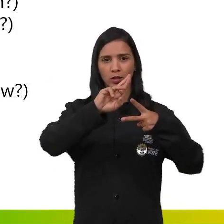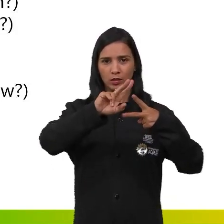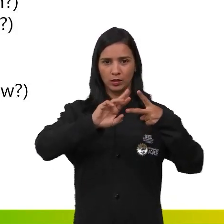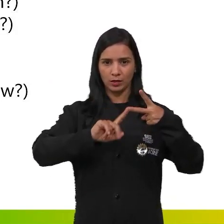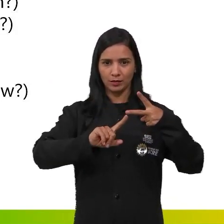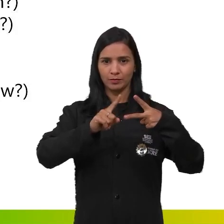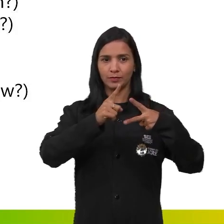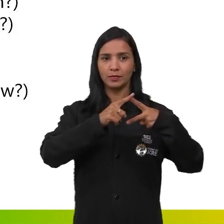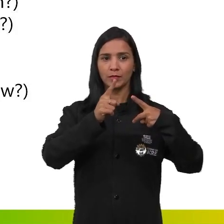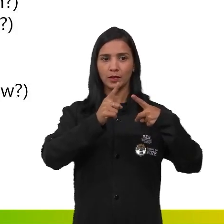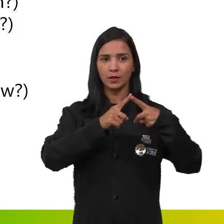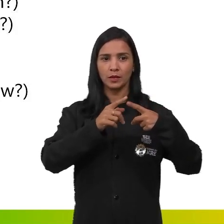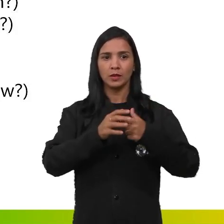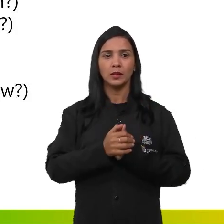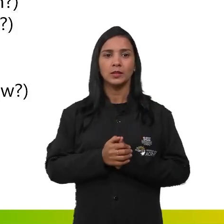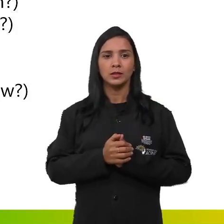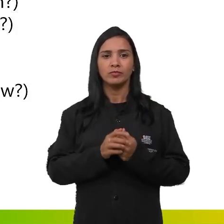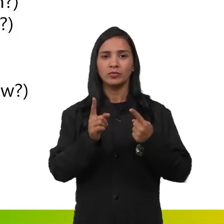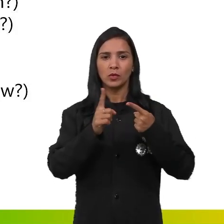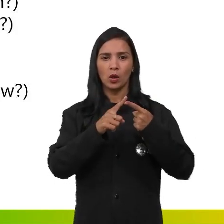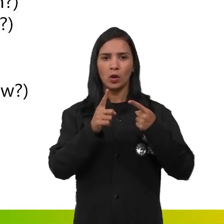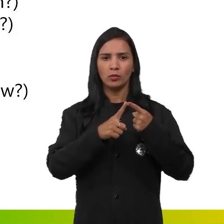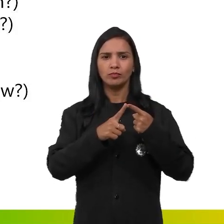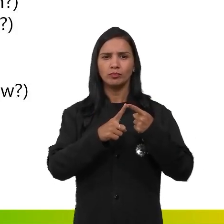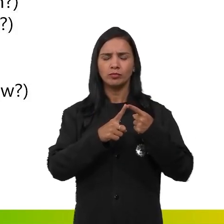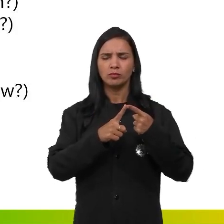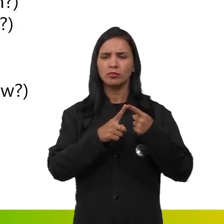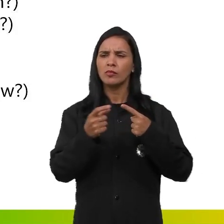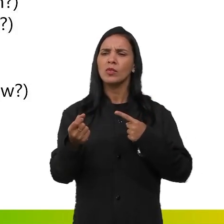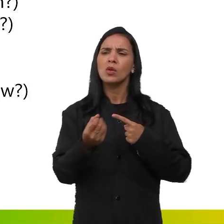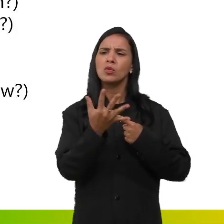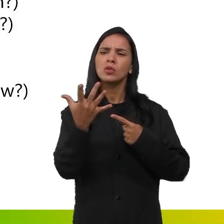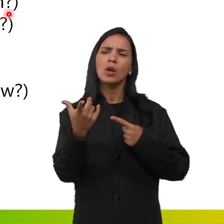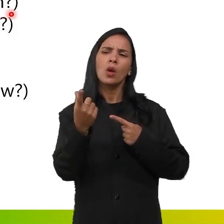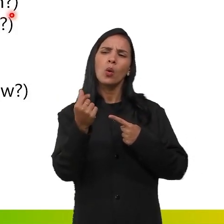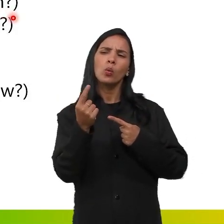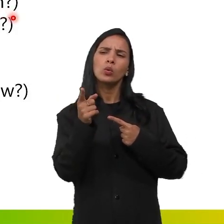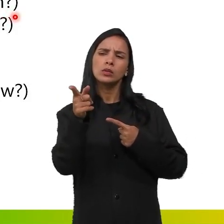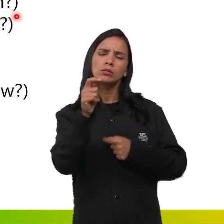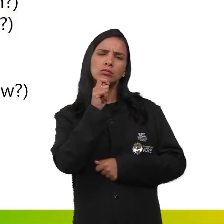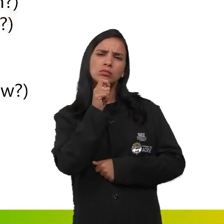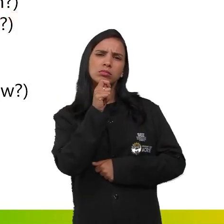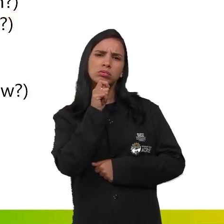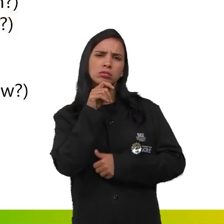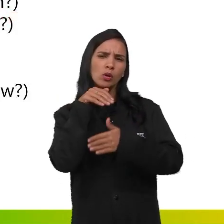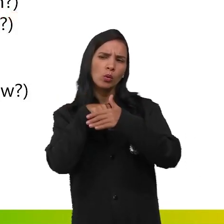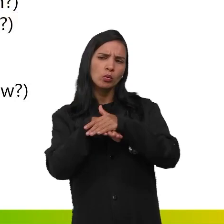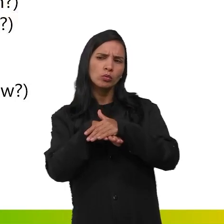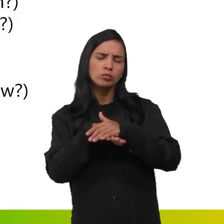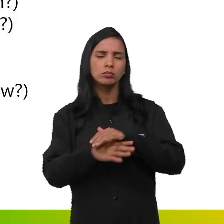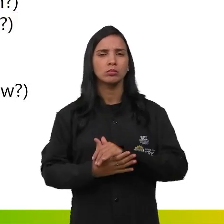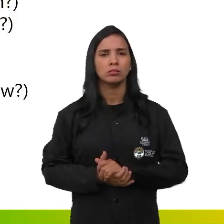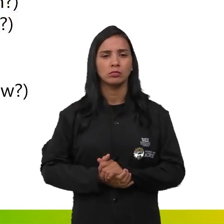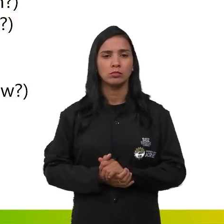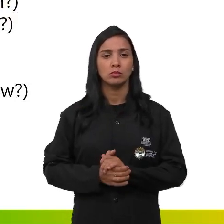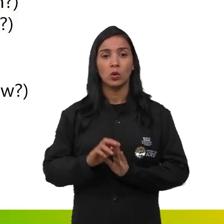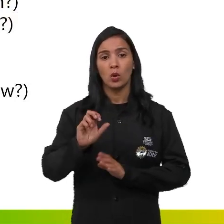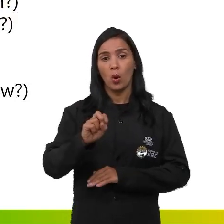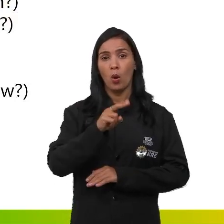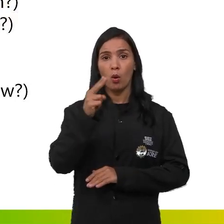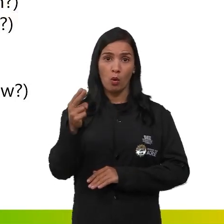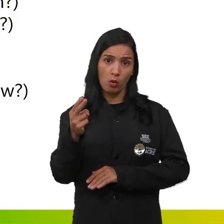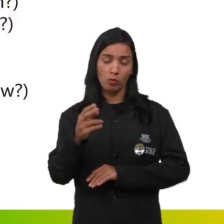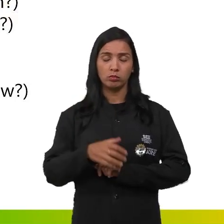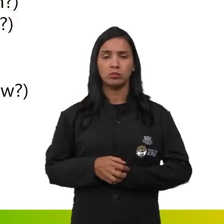exemplo, how much money do you have left? Quanto dinheiro você ainda tem? Ou então, how